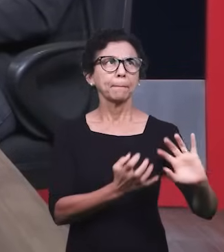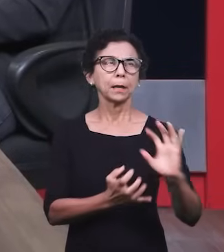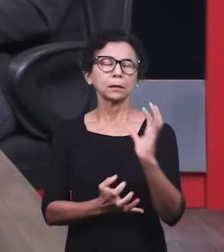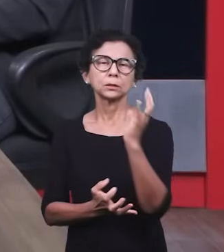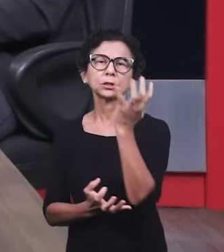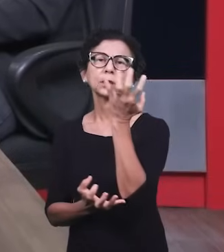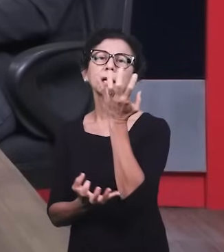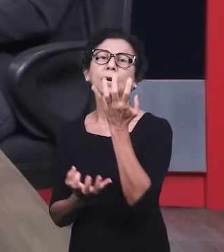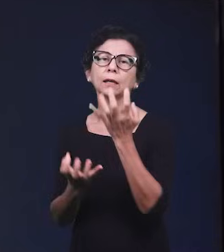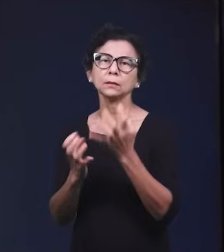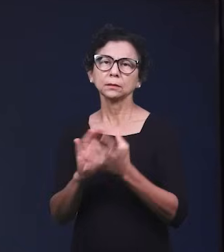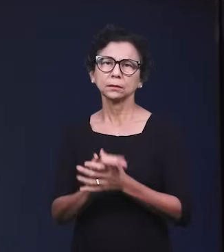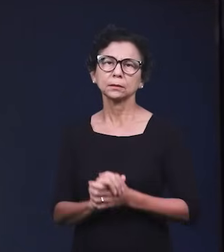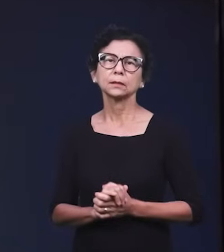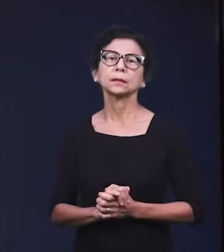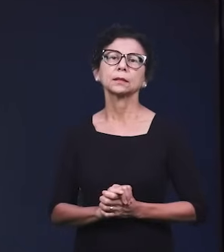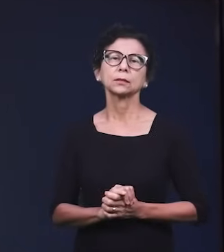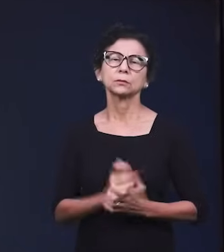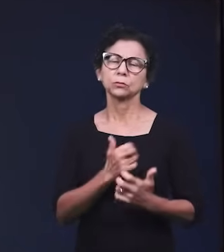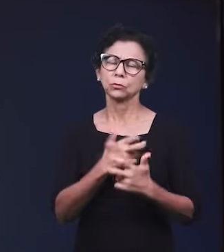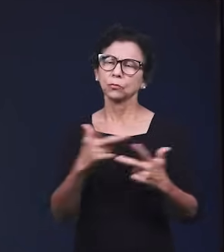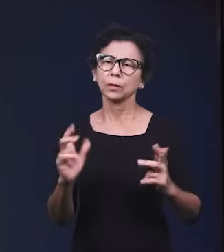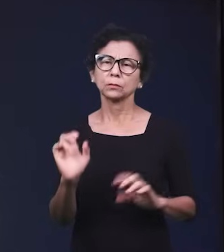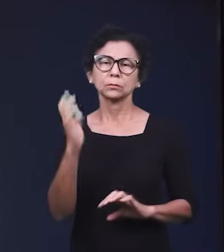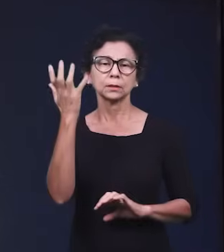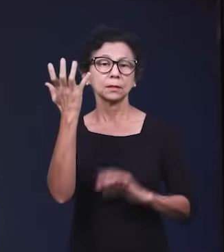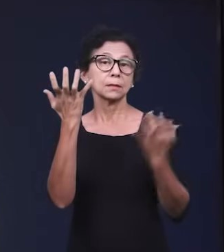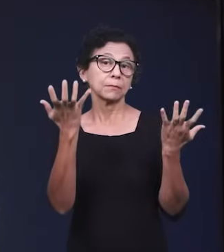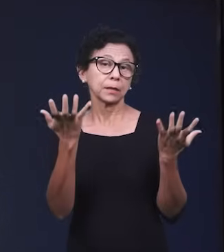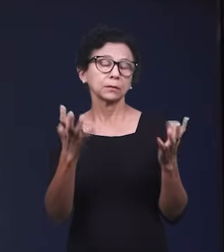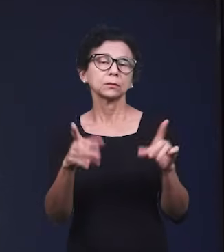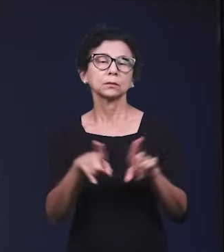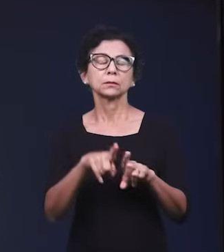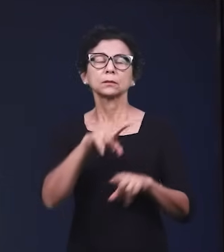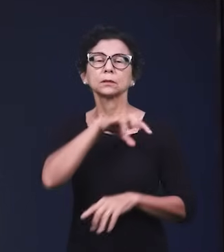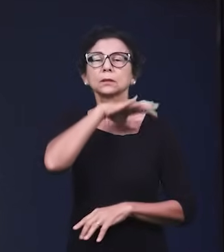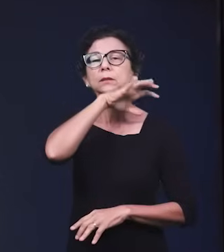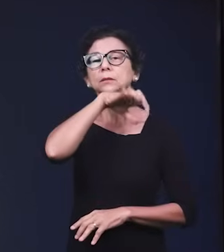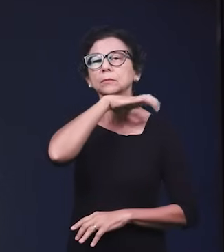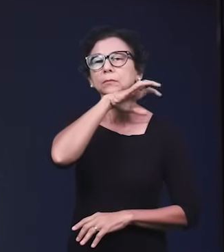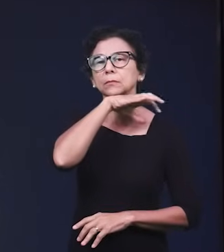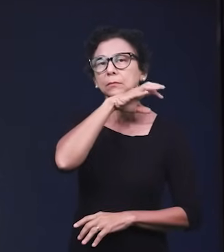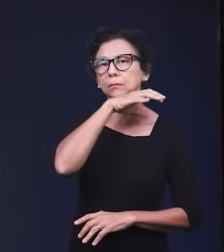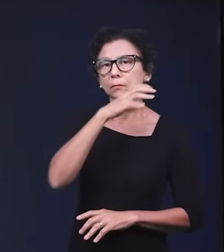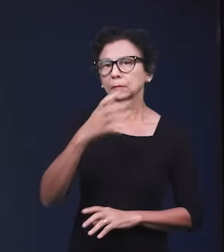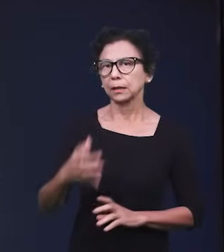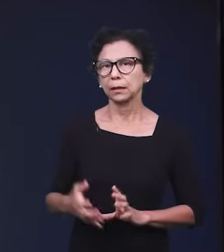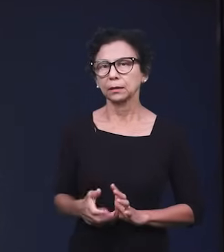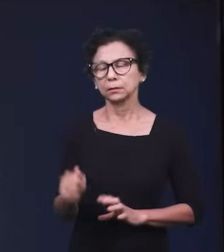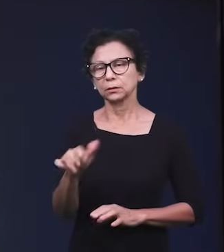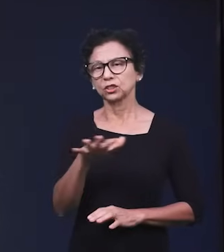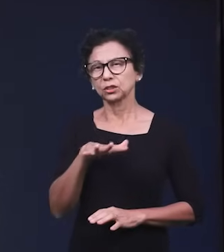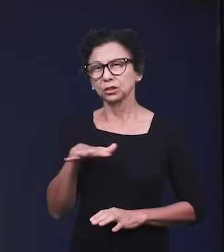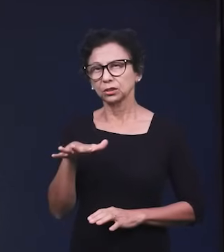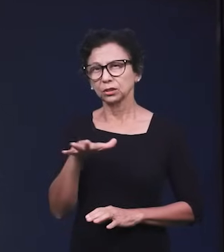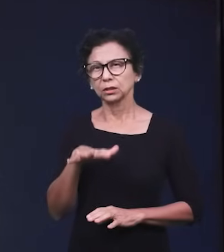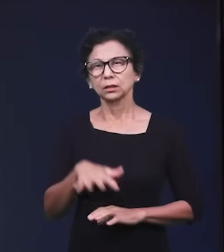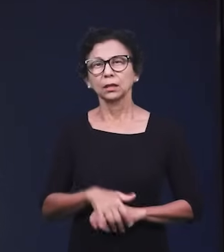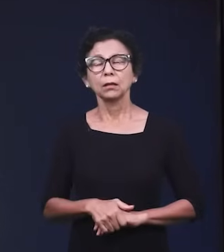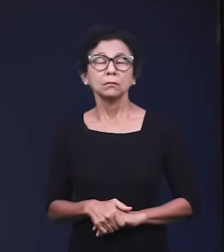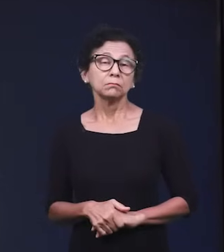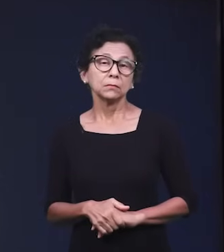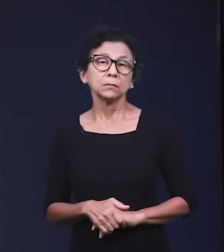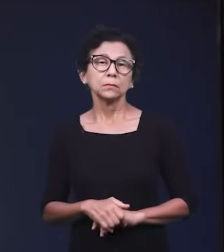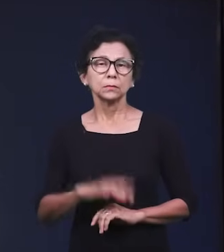falo de fatores ambientais cer eh também com os animais né com seres de de forma geral e e